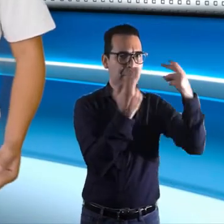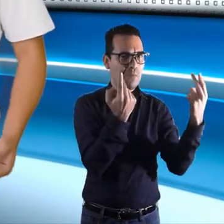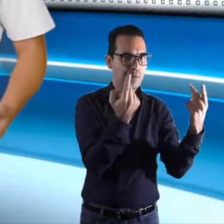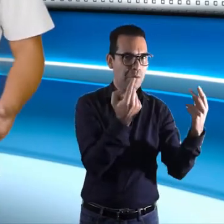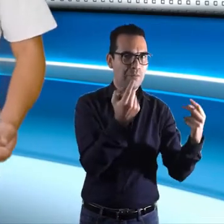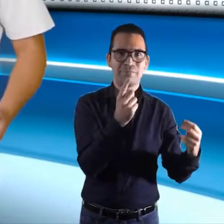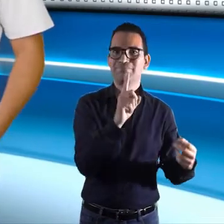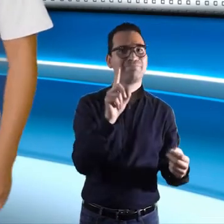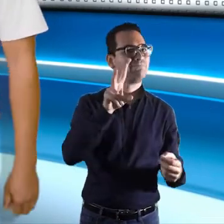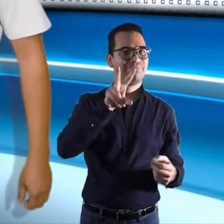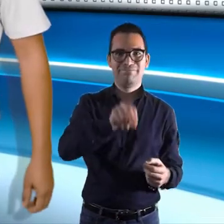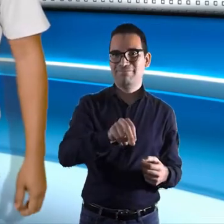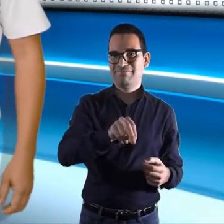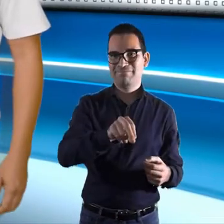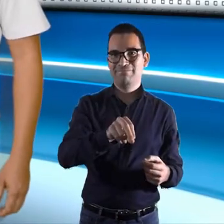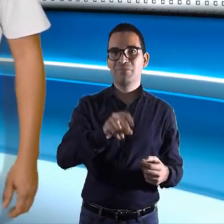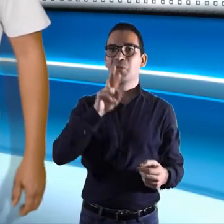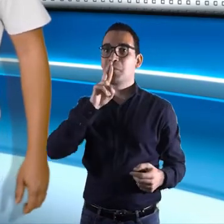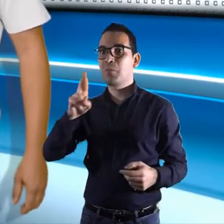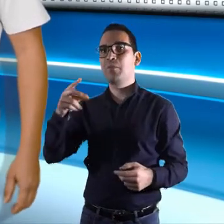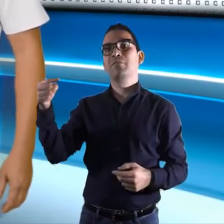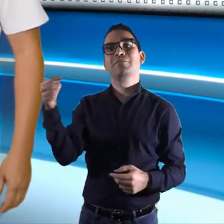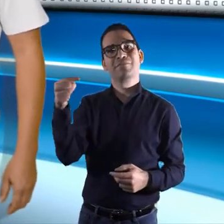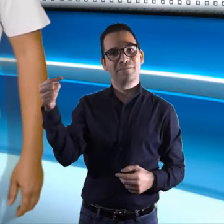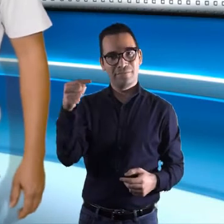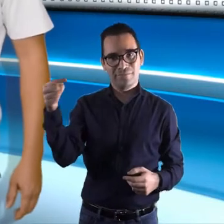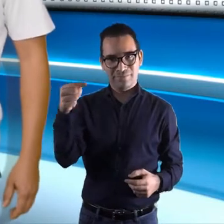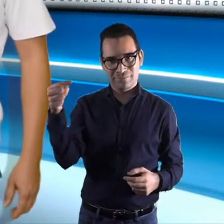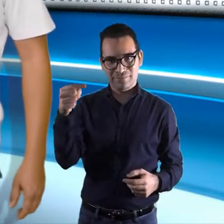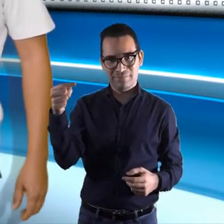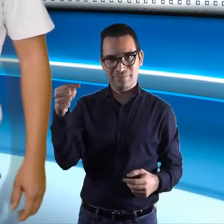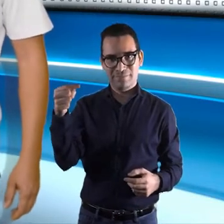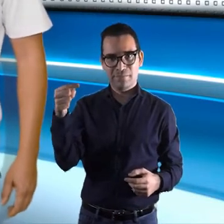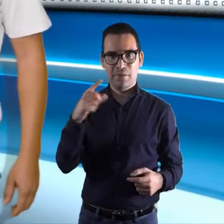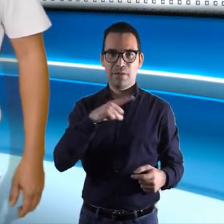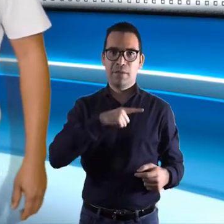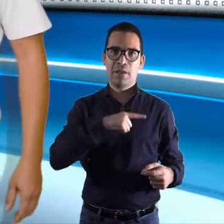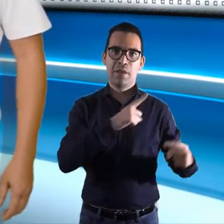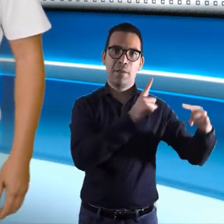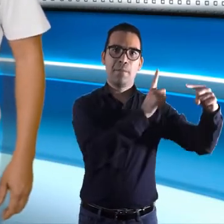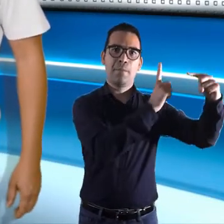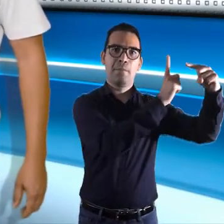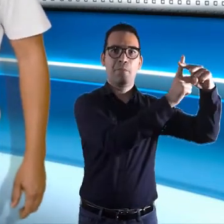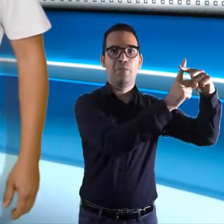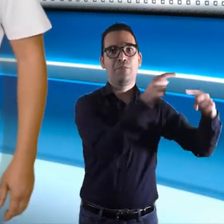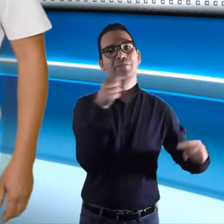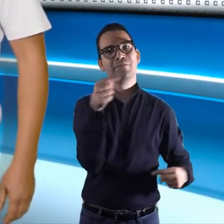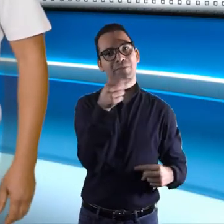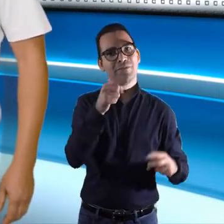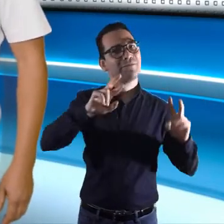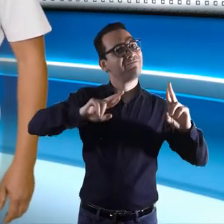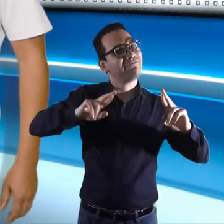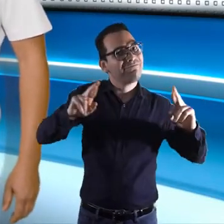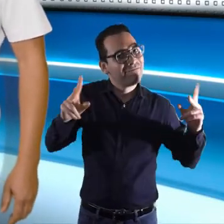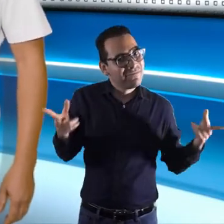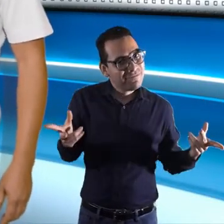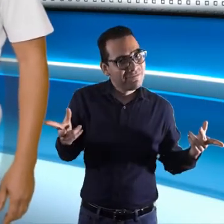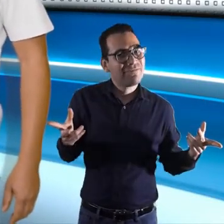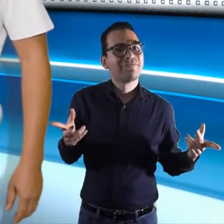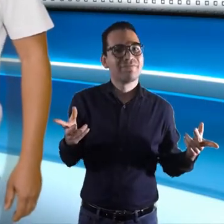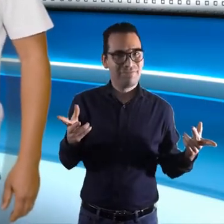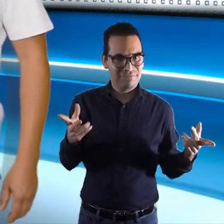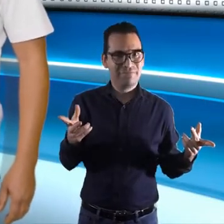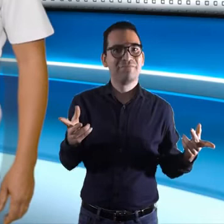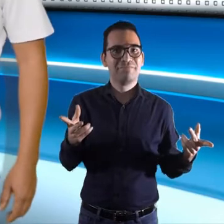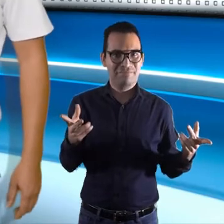e não é negativo. Um é positivo e o outro é negativo. Então, 2